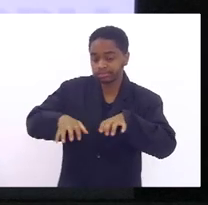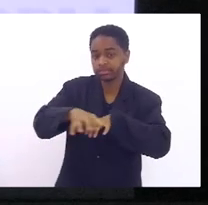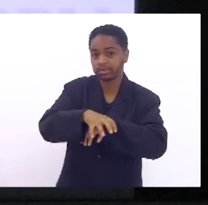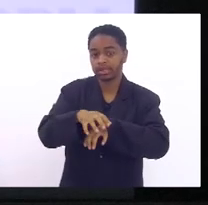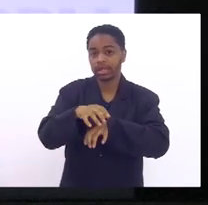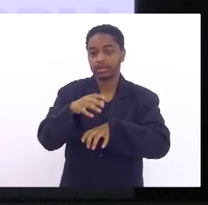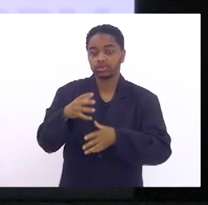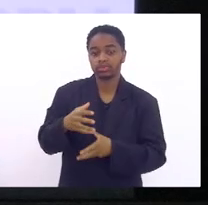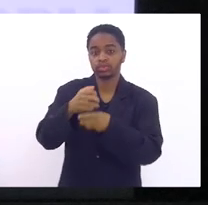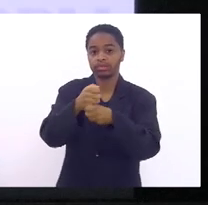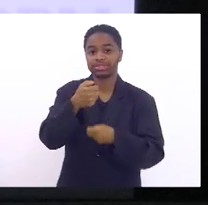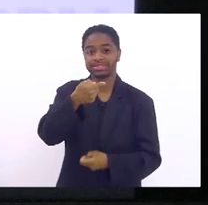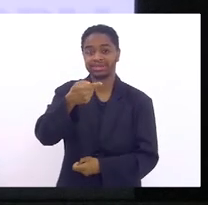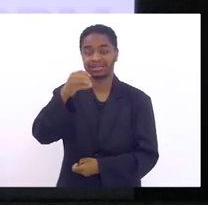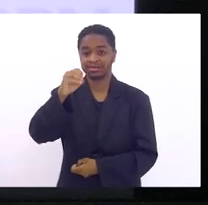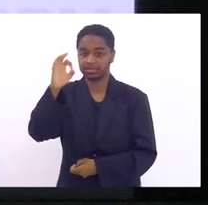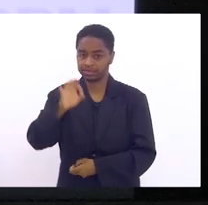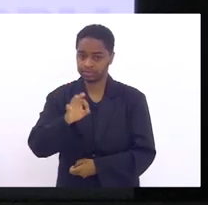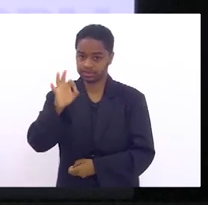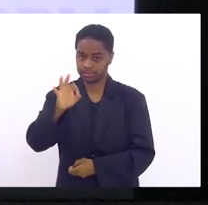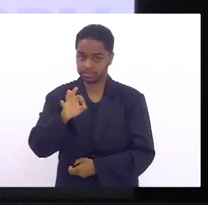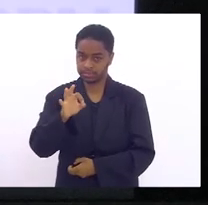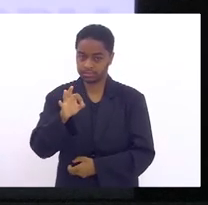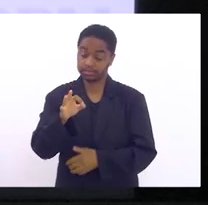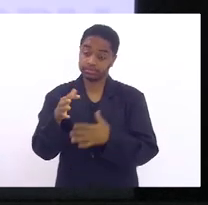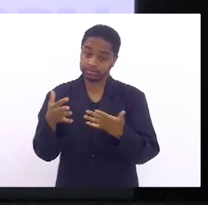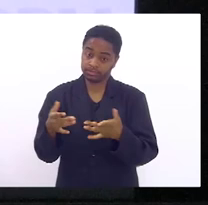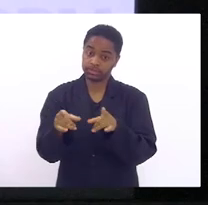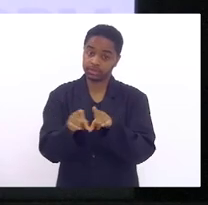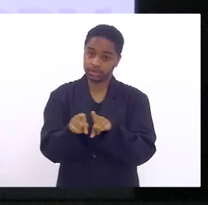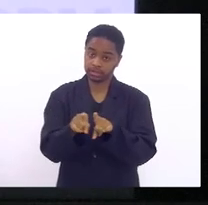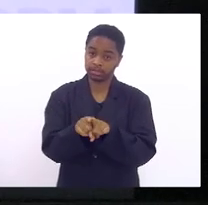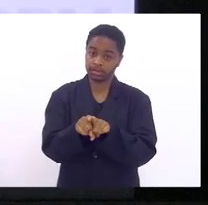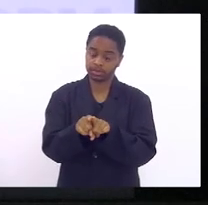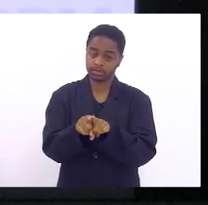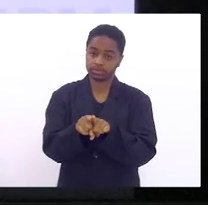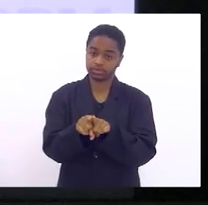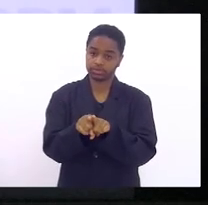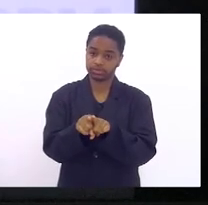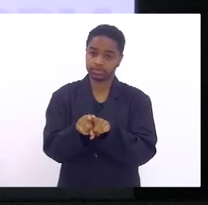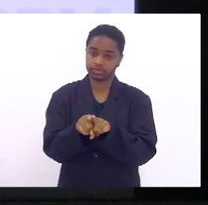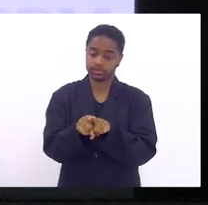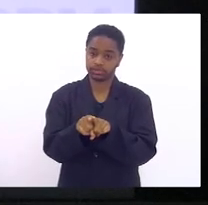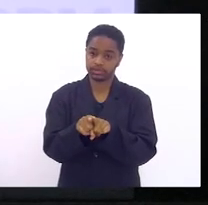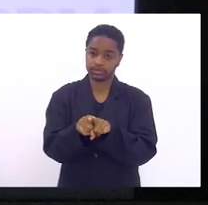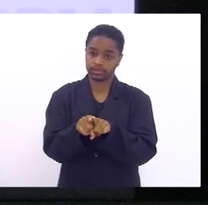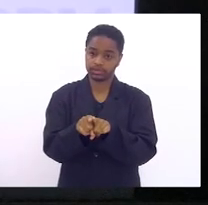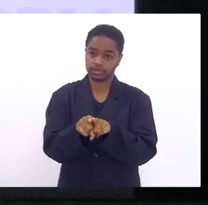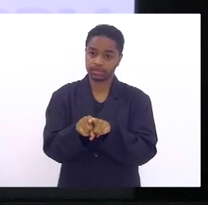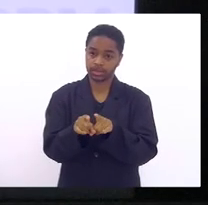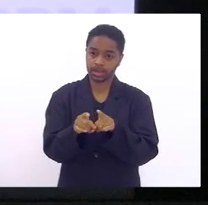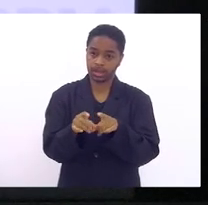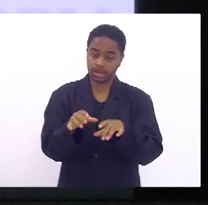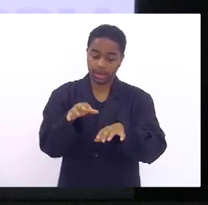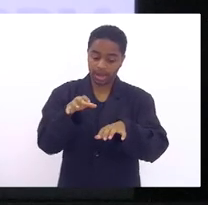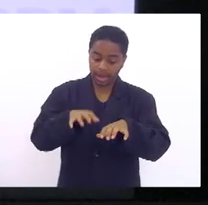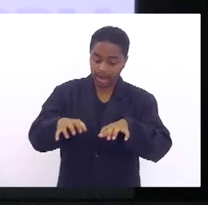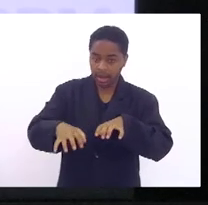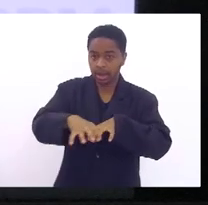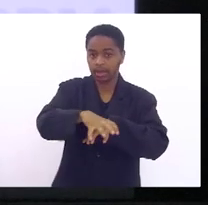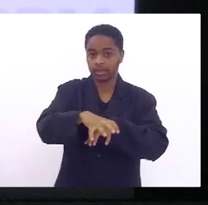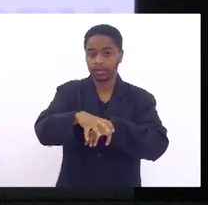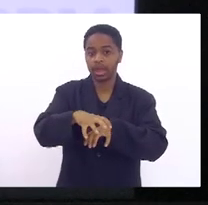mais de 70% dos casos não à toa também é aqui eh região metropolitana o maior